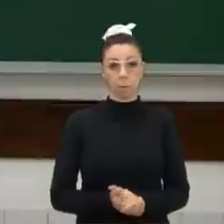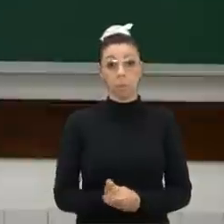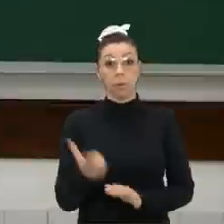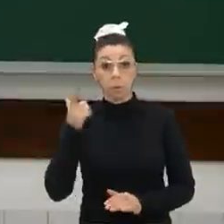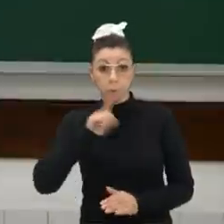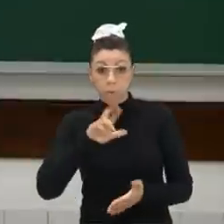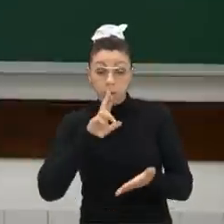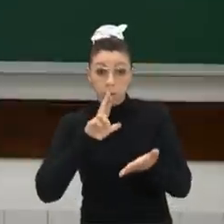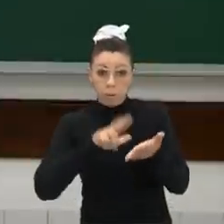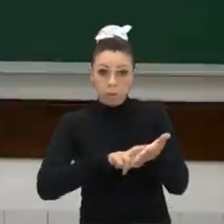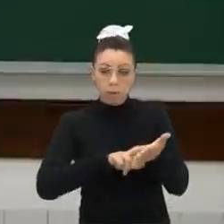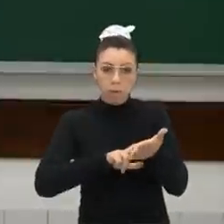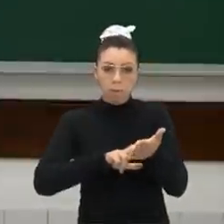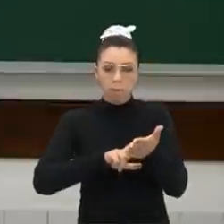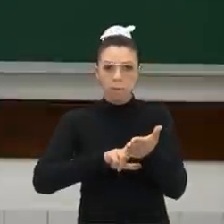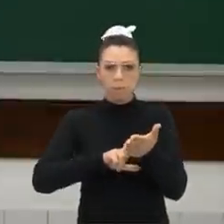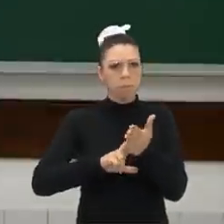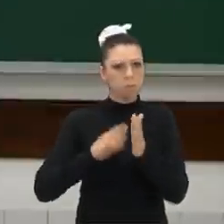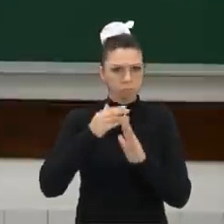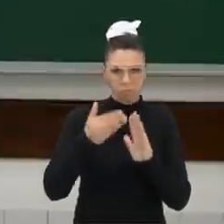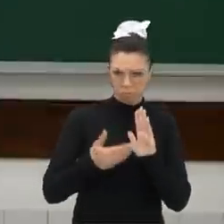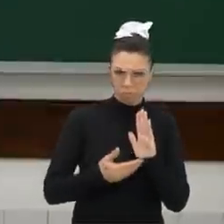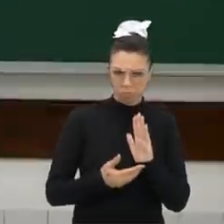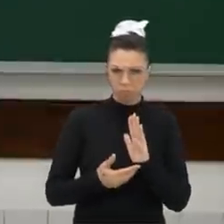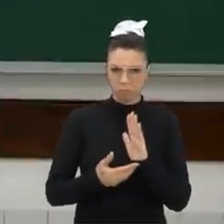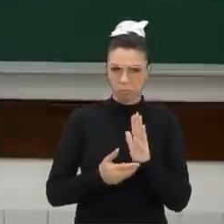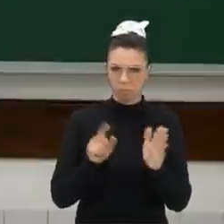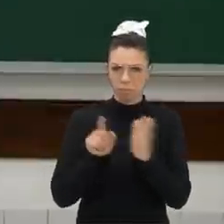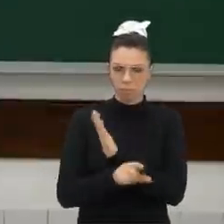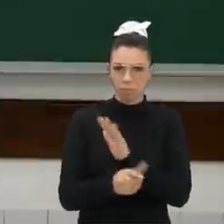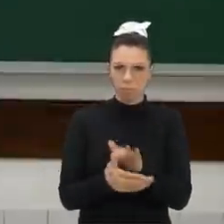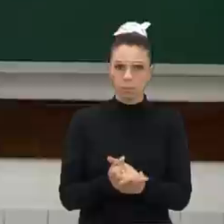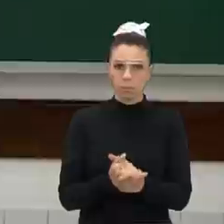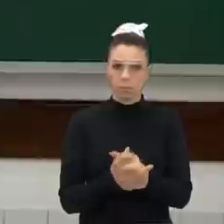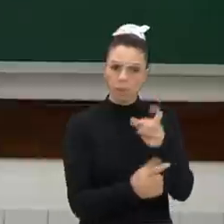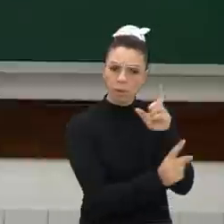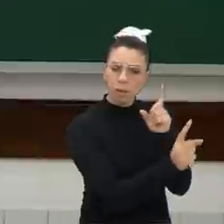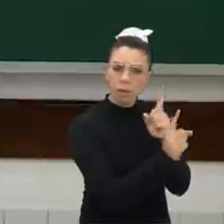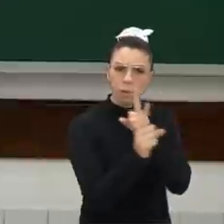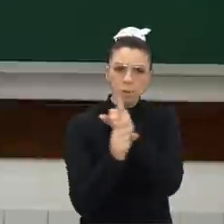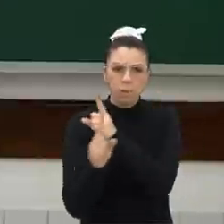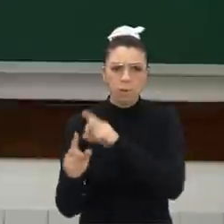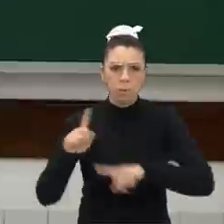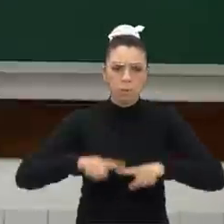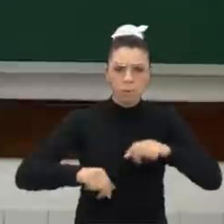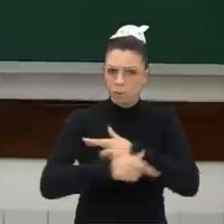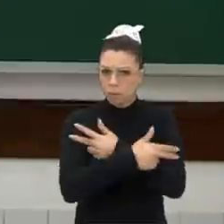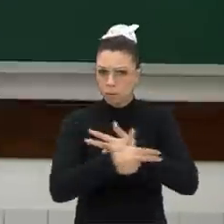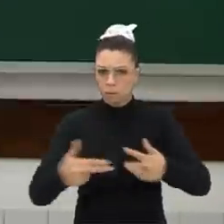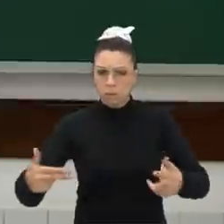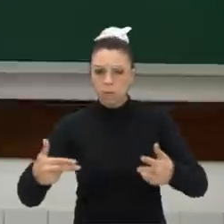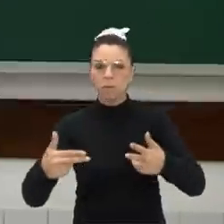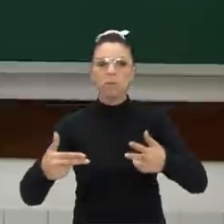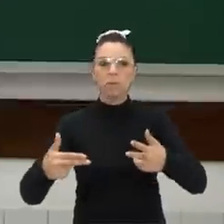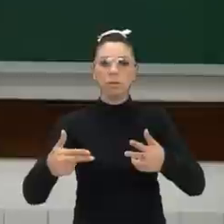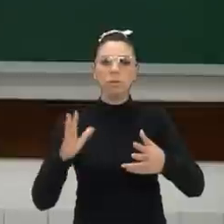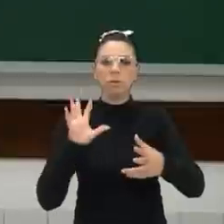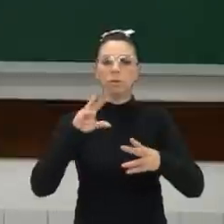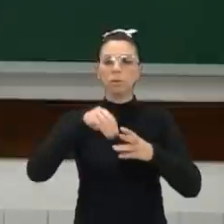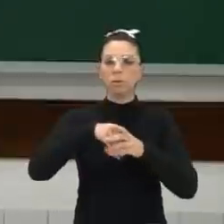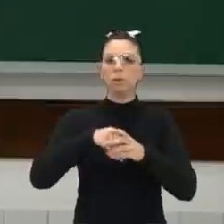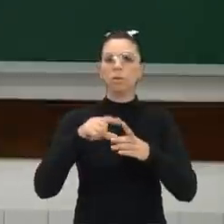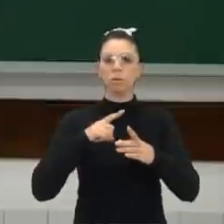conseguiu responder todas as questões? Encontrou quais eram as mobílias que foram citadas no texto?